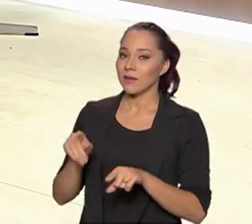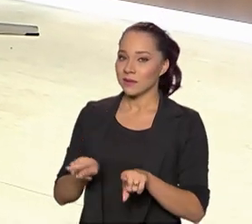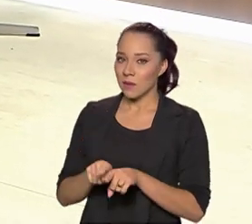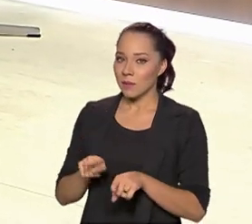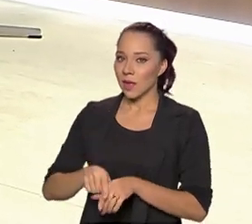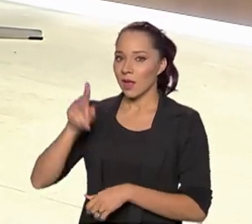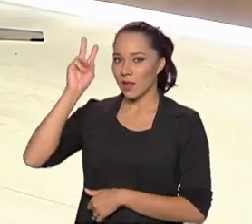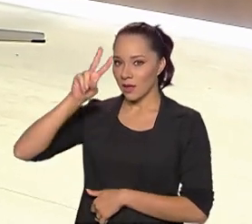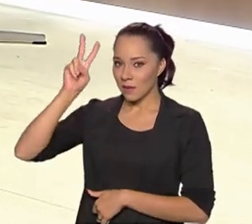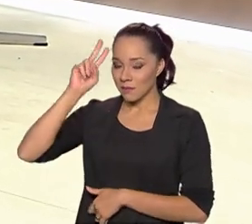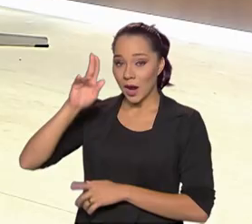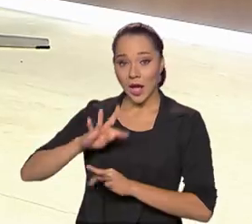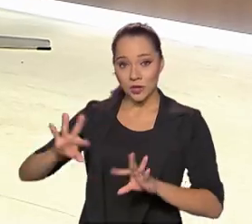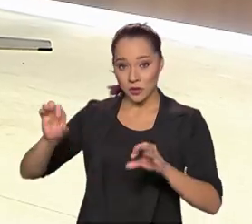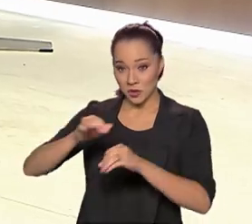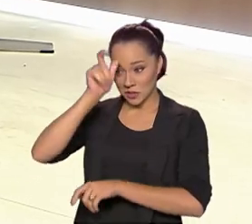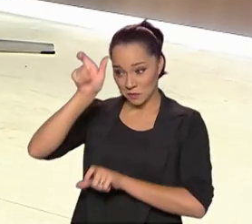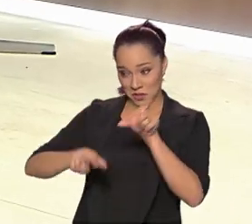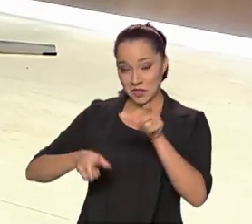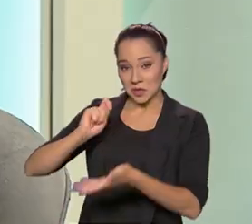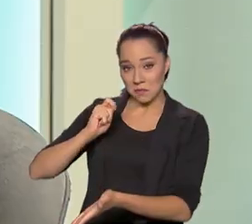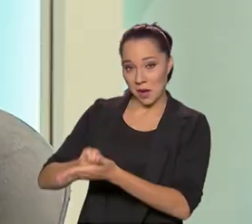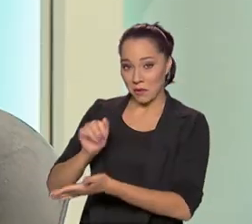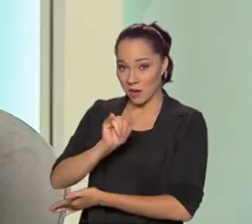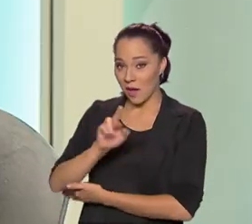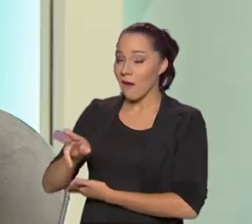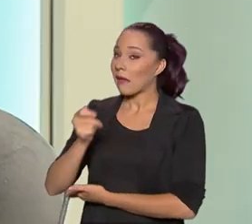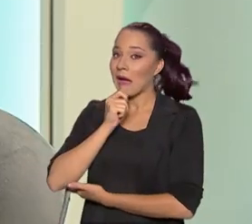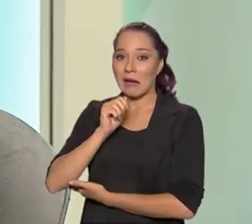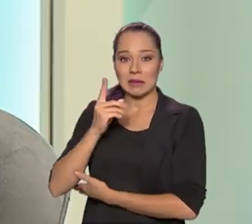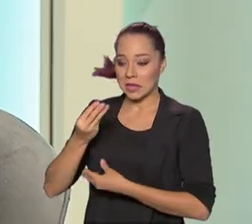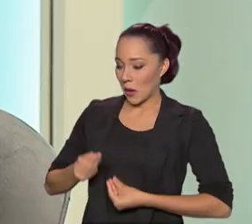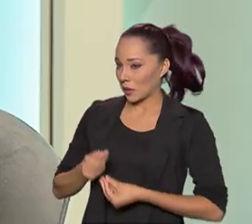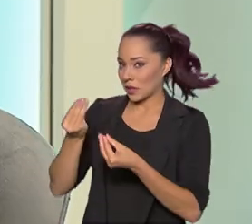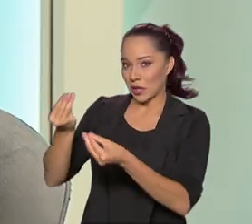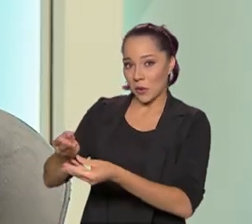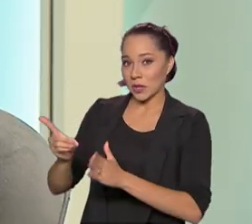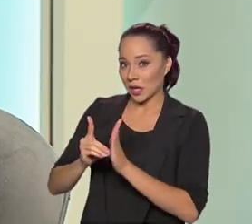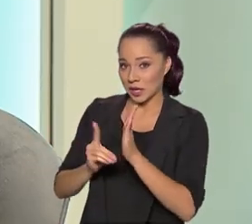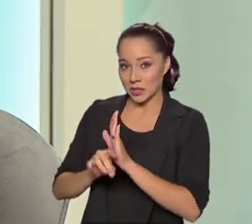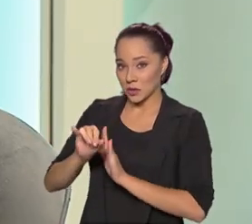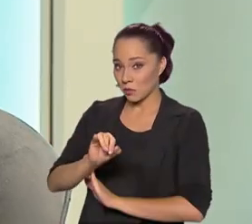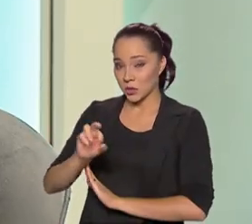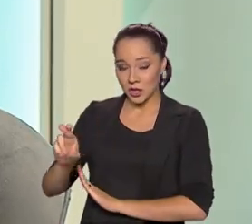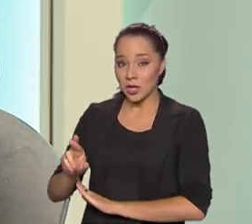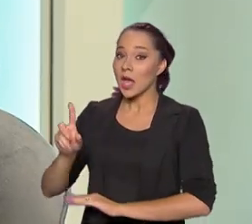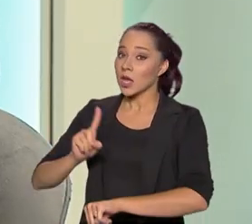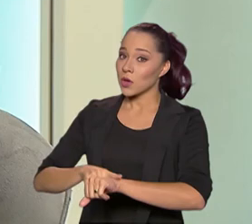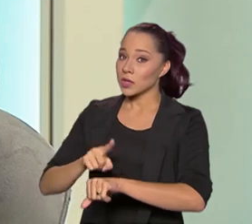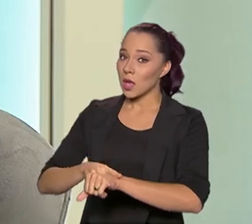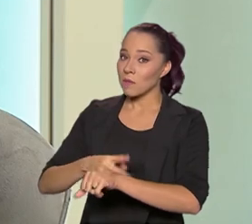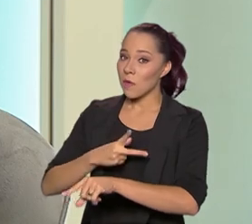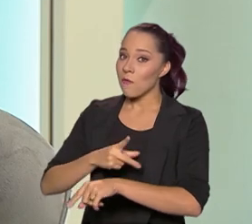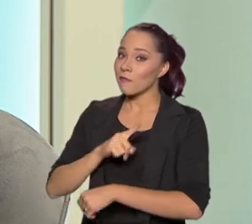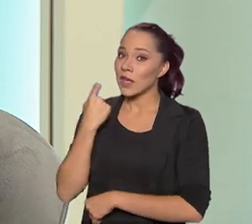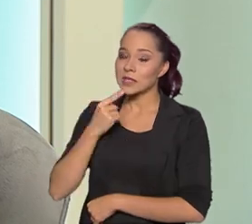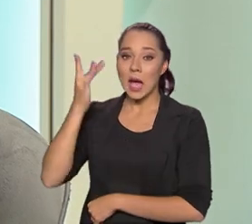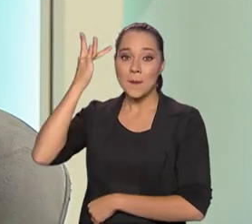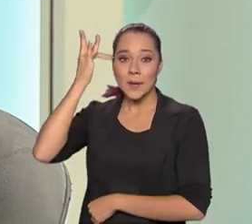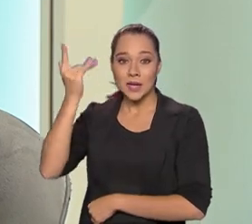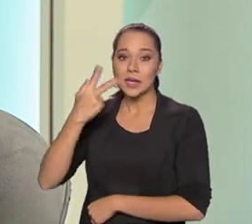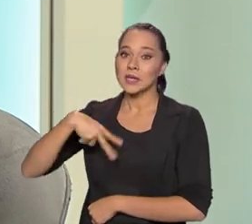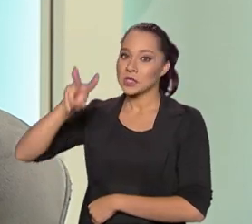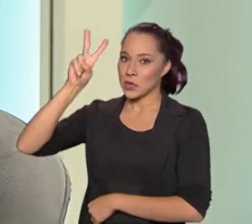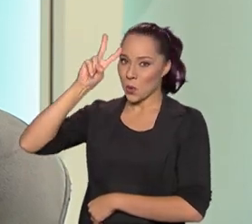e lembrar a todos os contribuintes que ainda não entregaram suas declarações que o prazo vence amanhã,